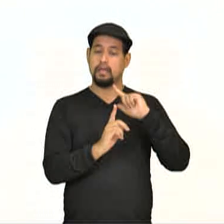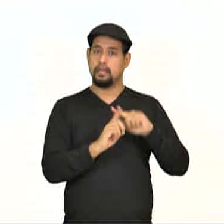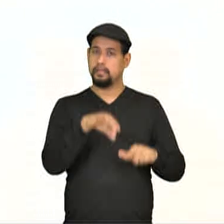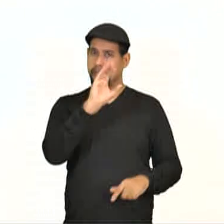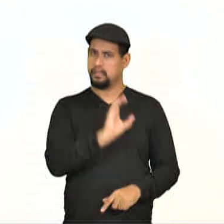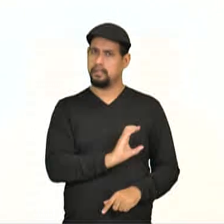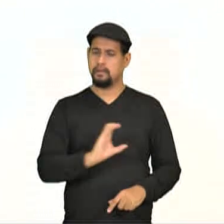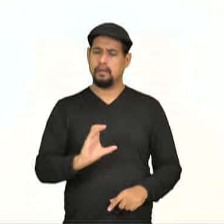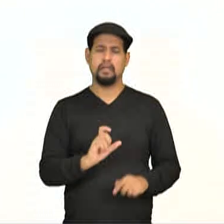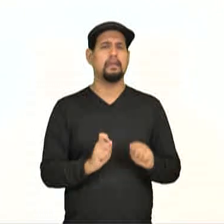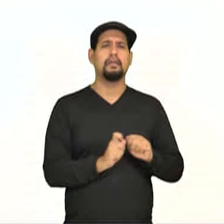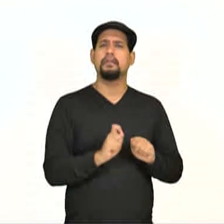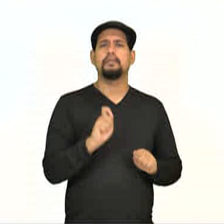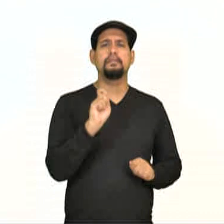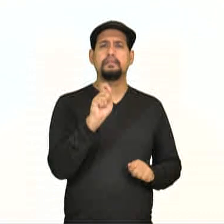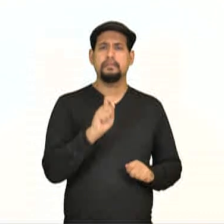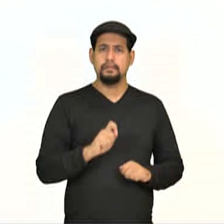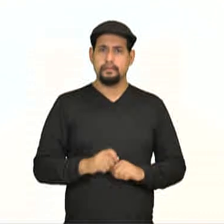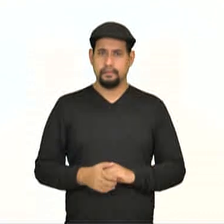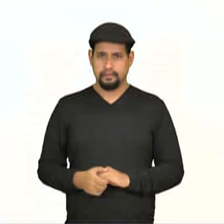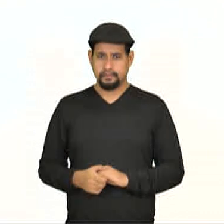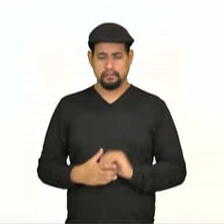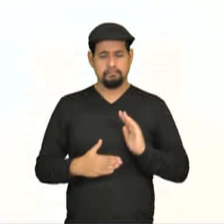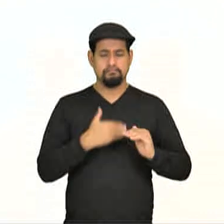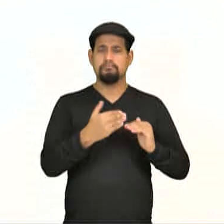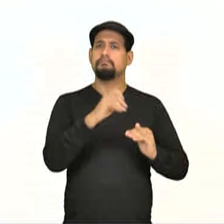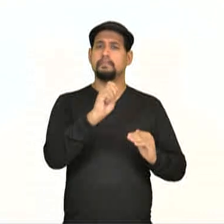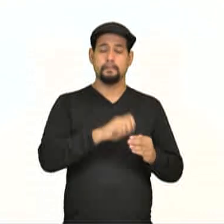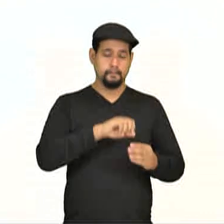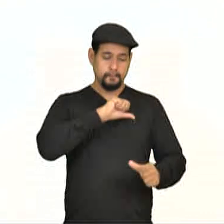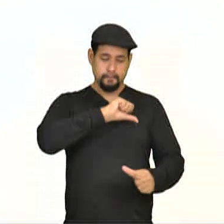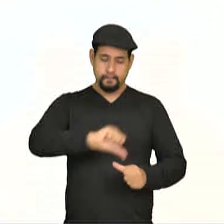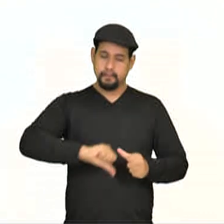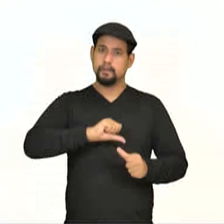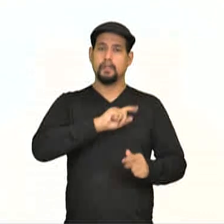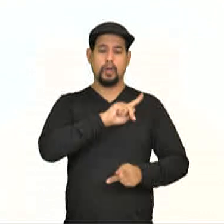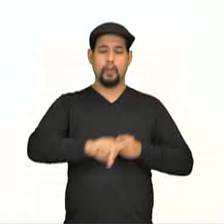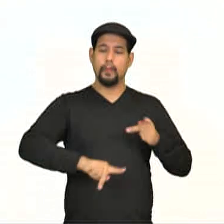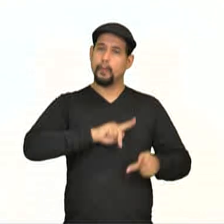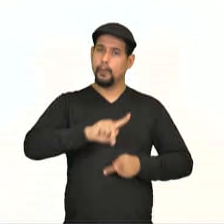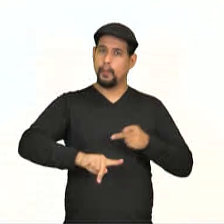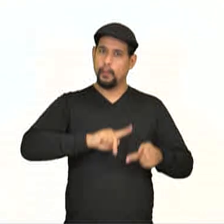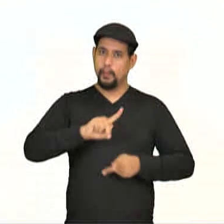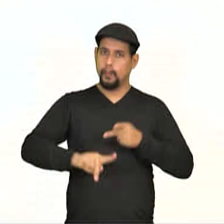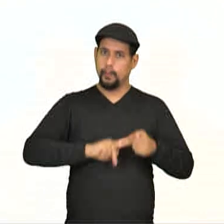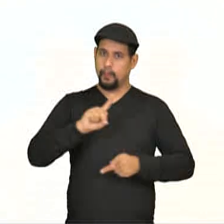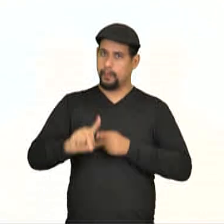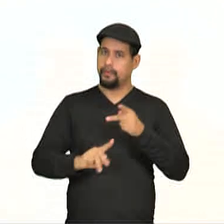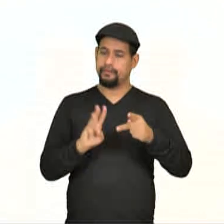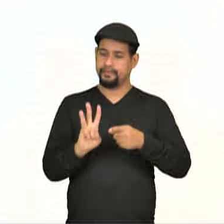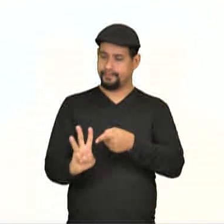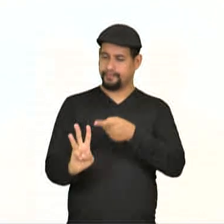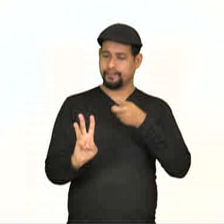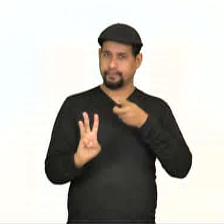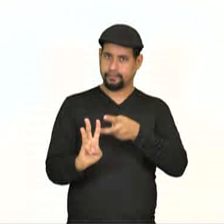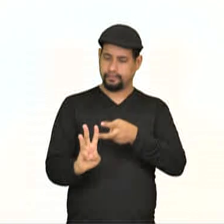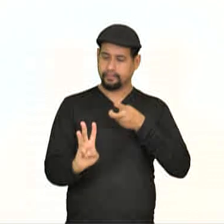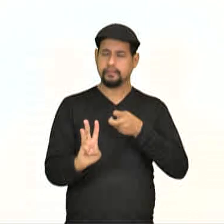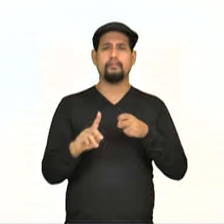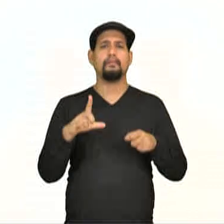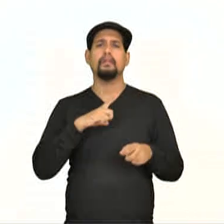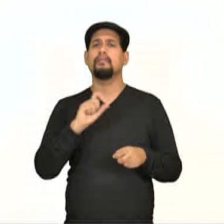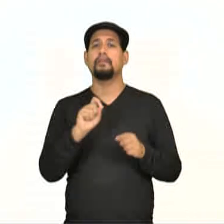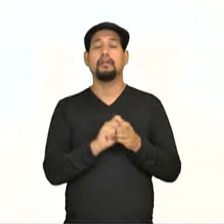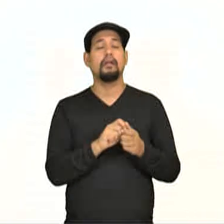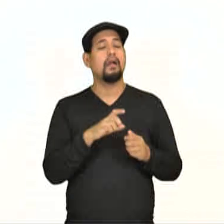criou, então, um processo de conversão para os povos indígenas, Ela trouxe para cá as